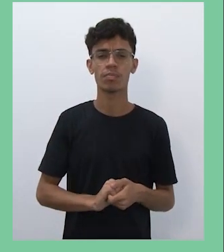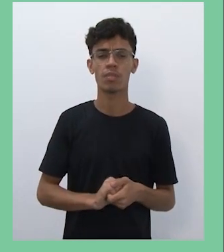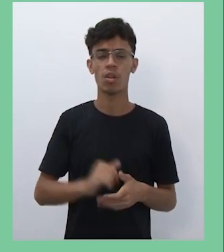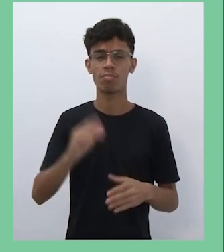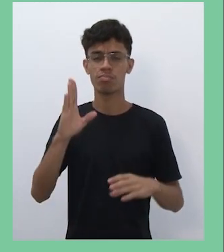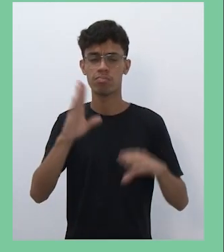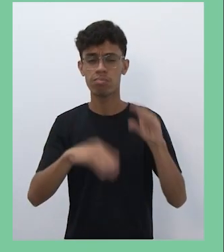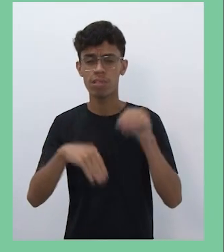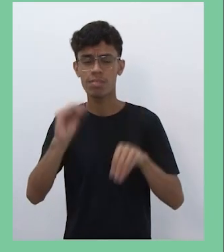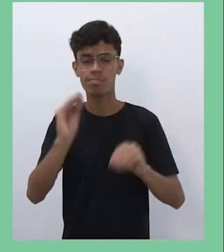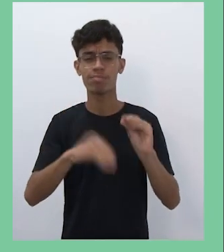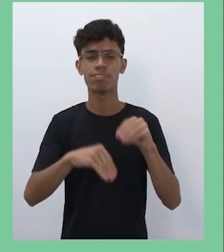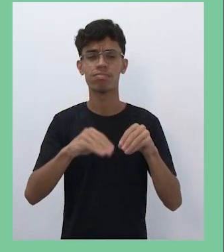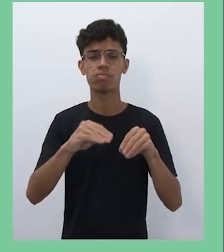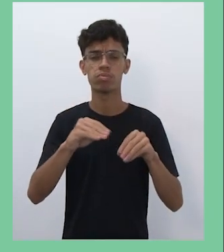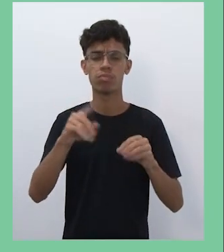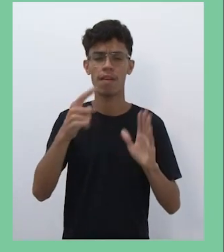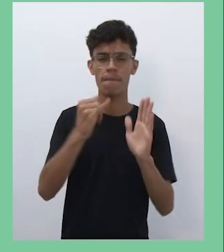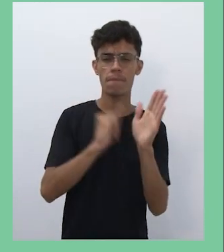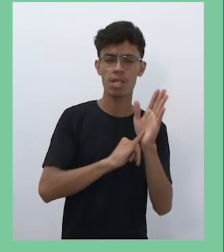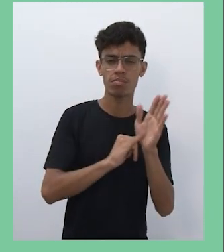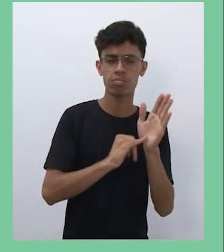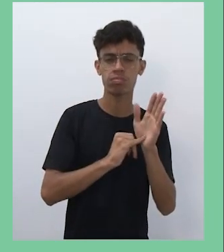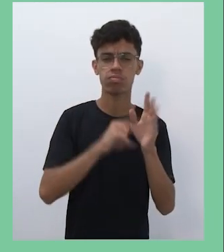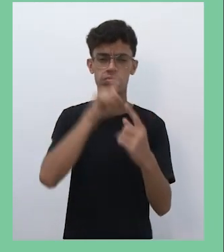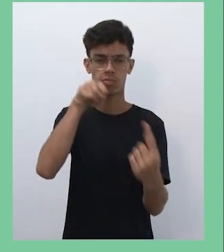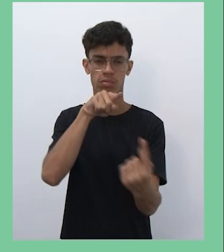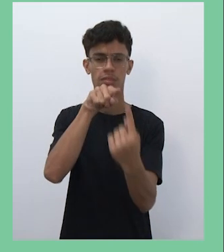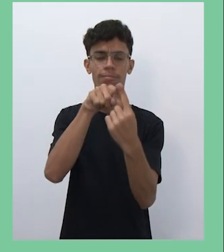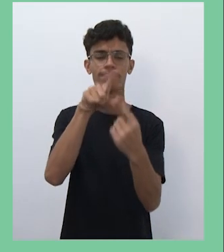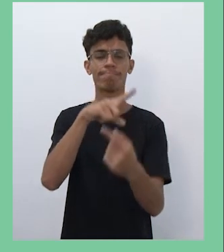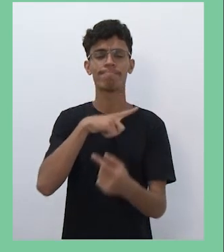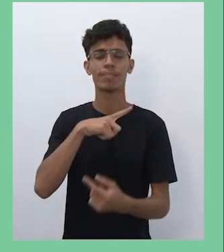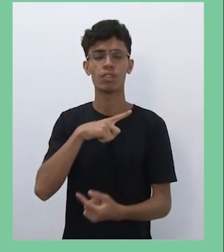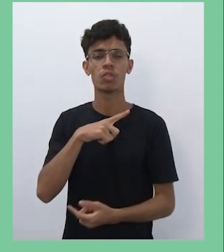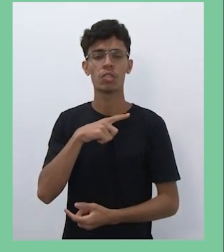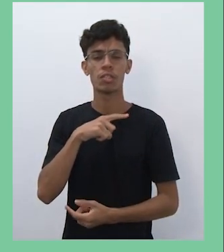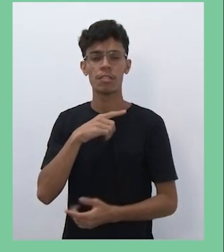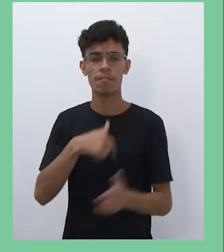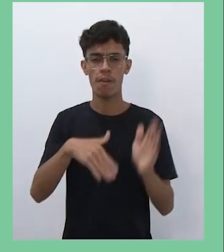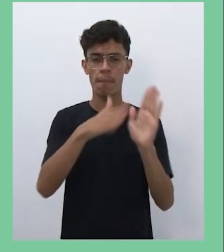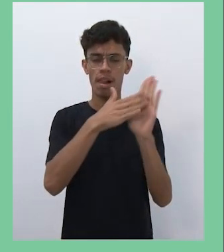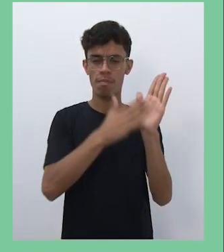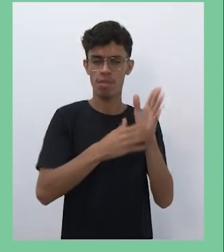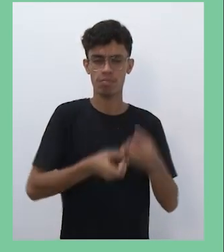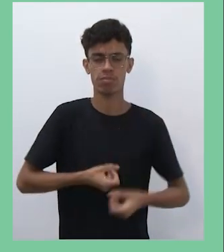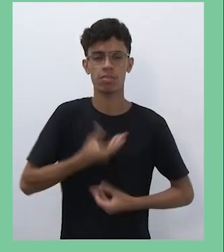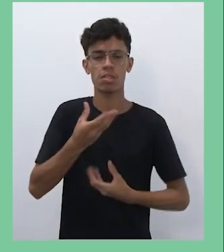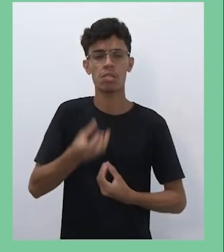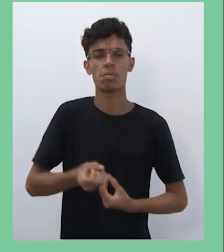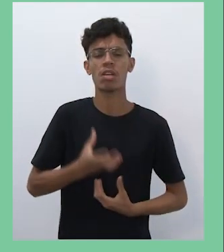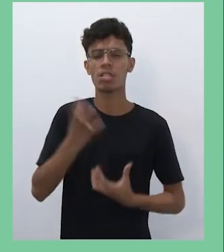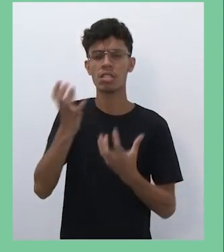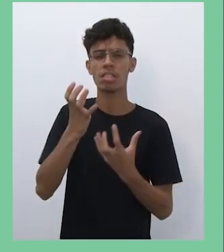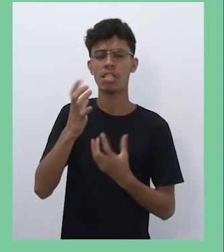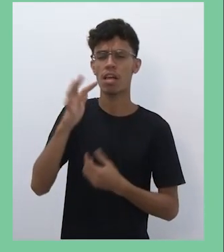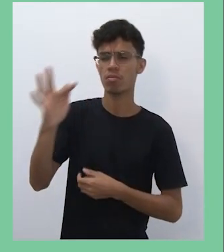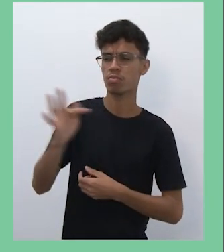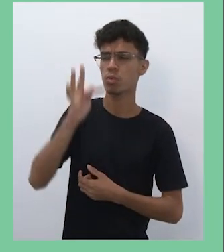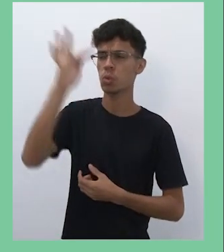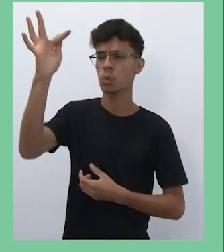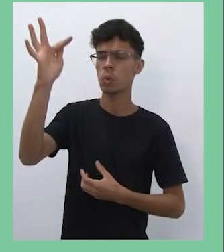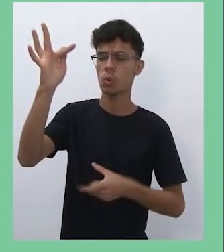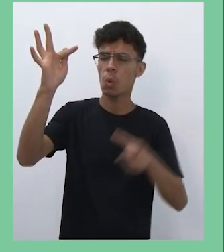objetivo geral. Cada objetivo específico deve conter sua meta e expressar o que se quer, quanto, quando